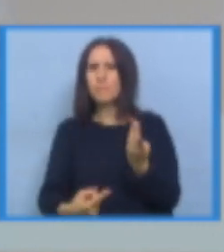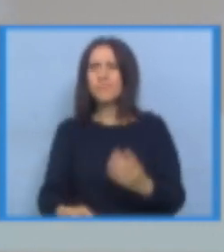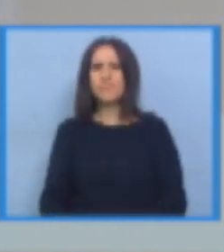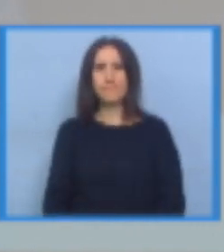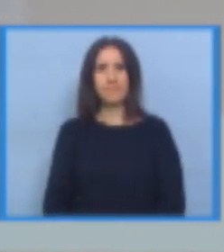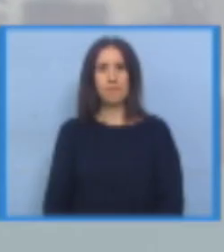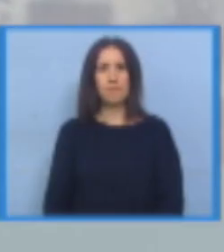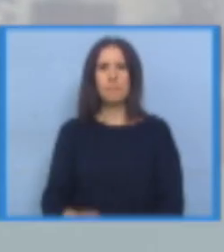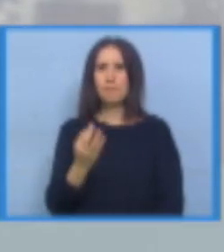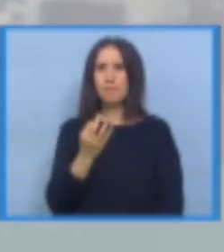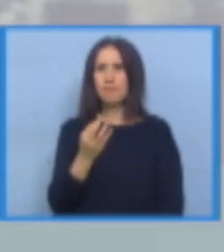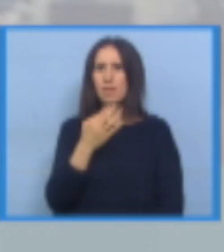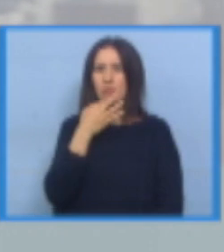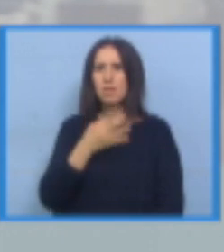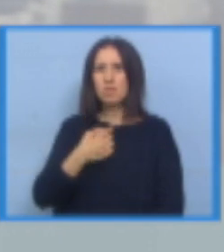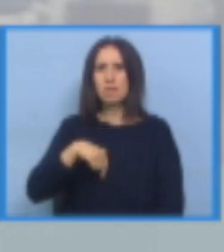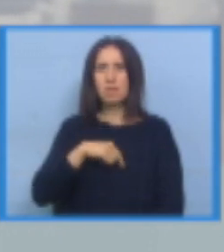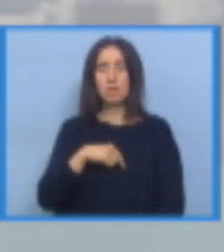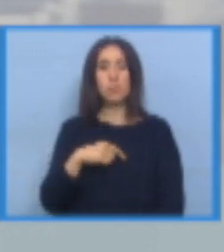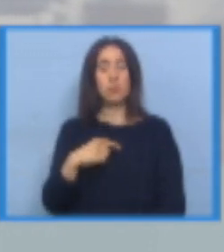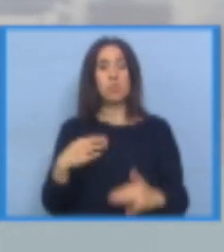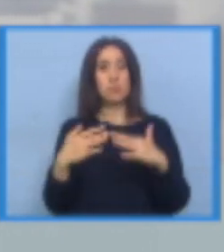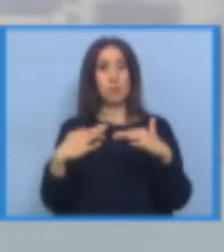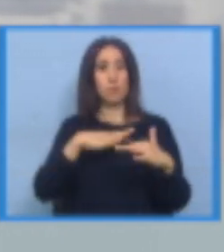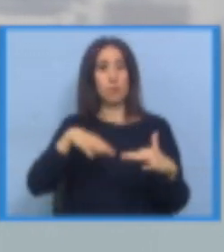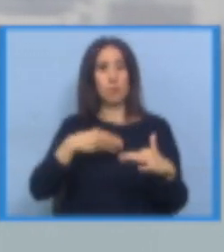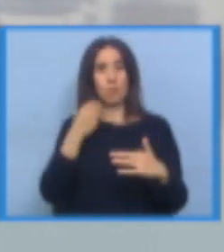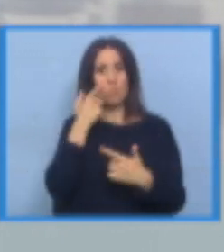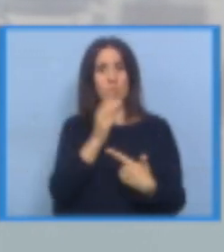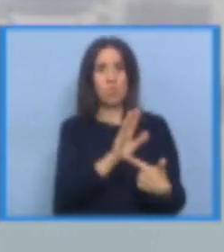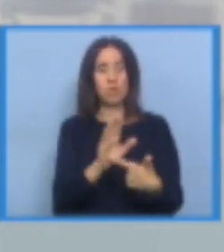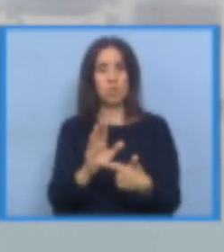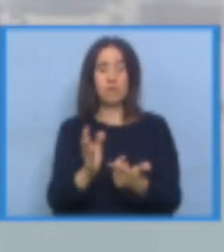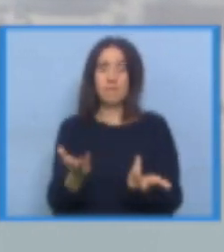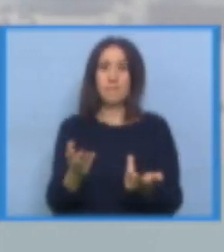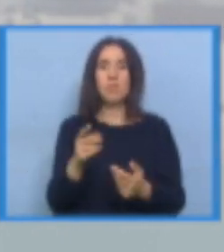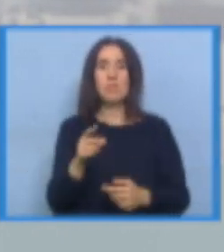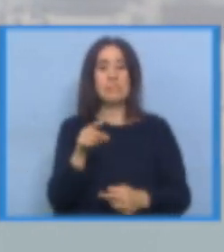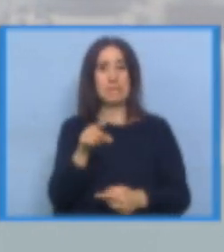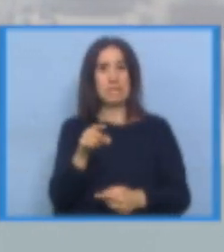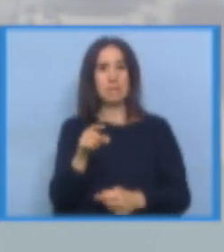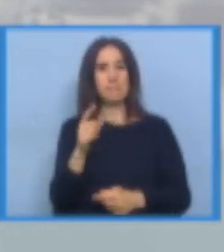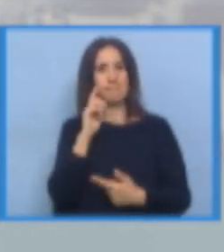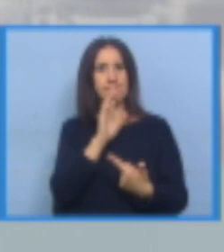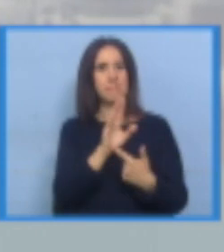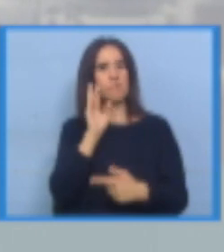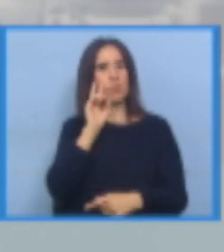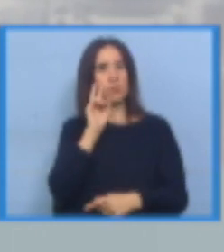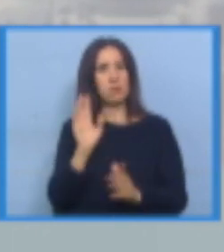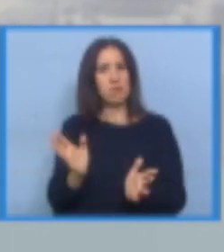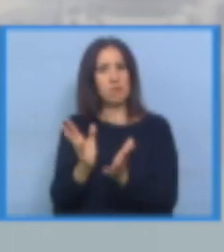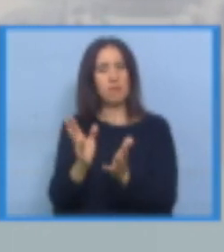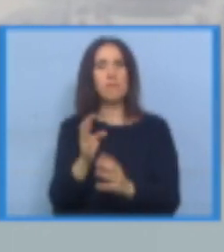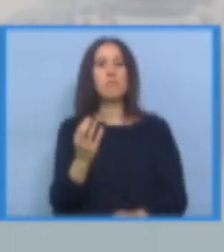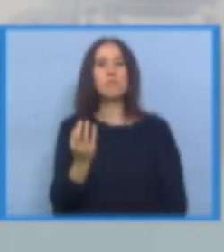Uhum. Acreditamos que o Mundial também mostre, enfim, essa dimensão valorativa.